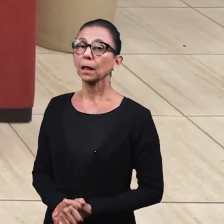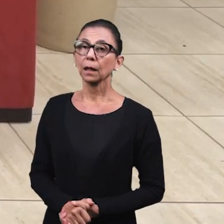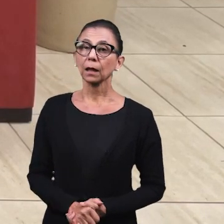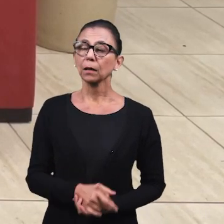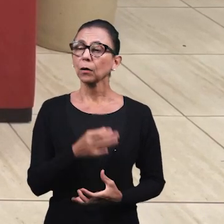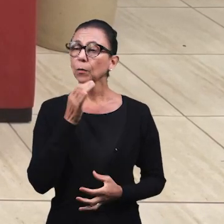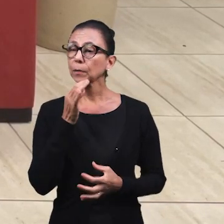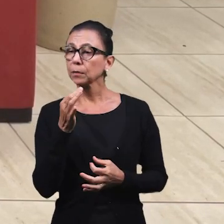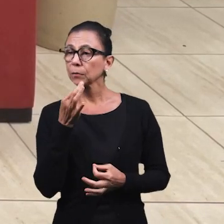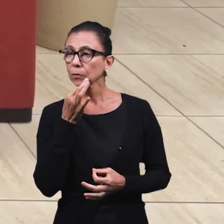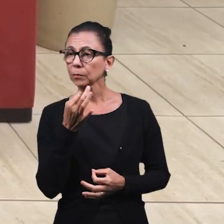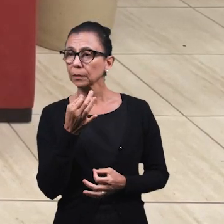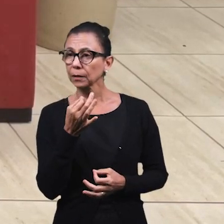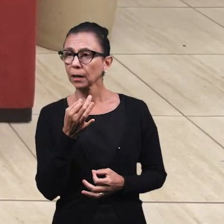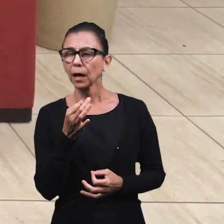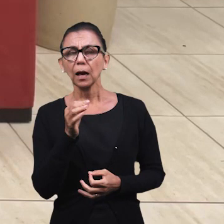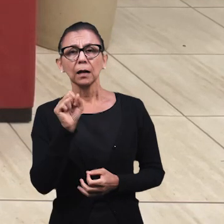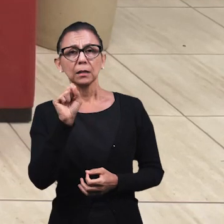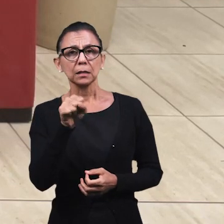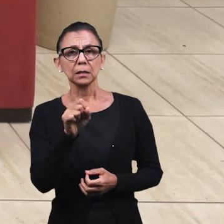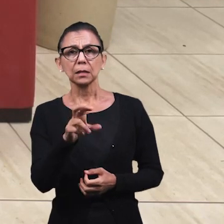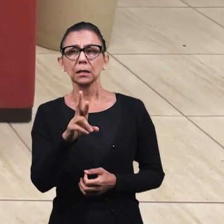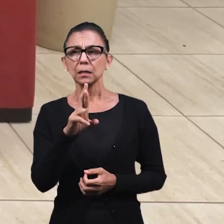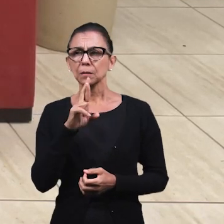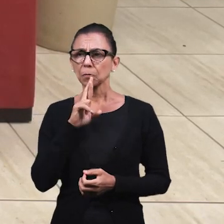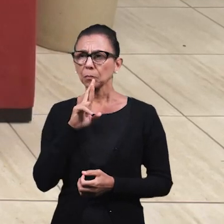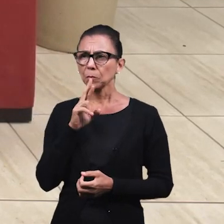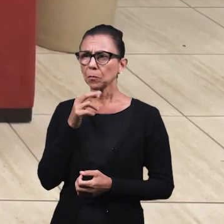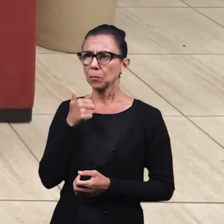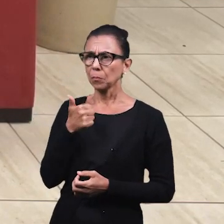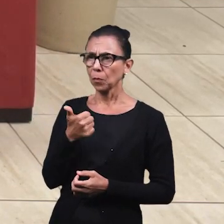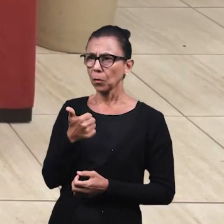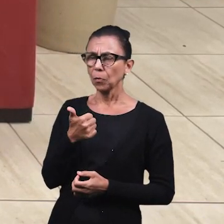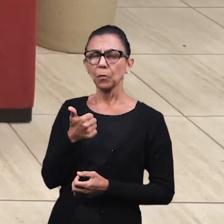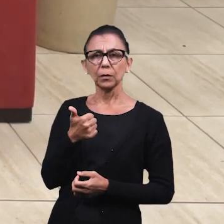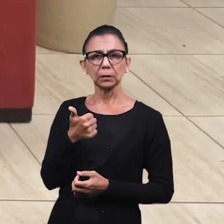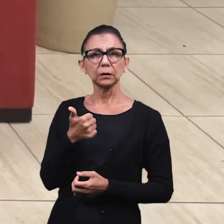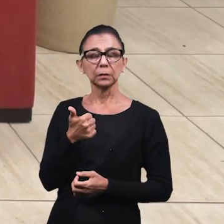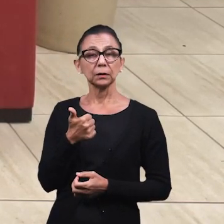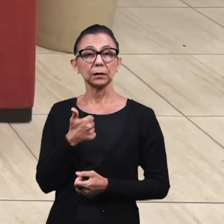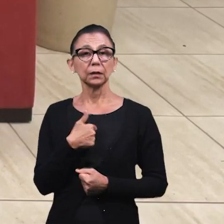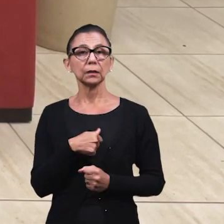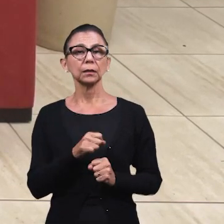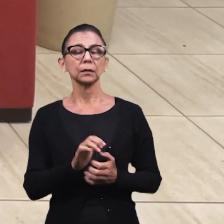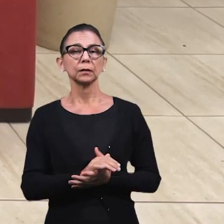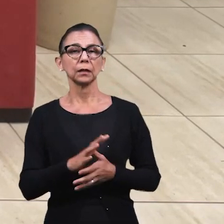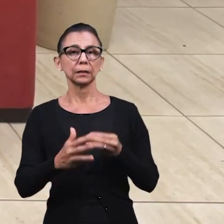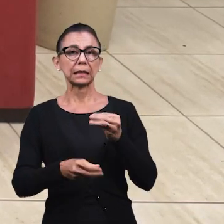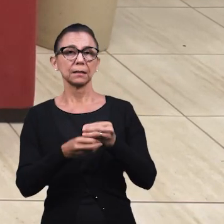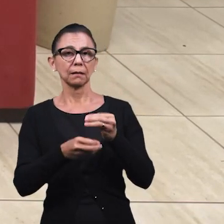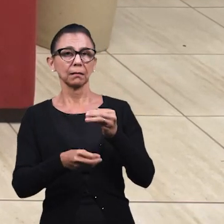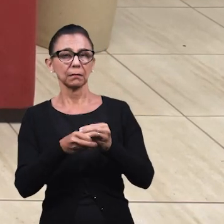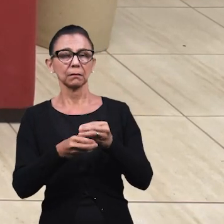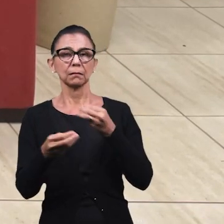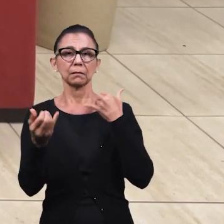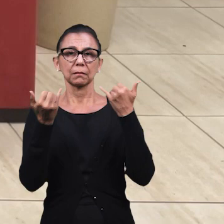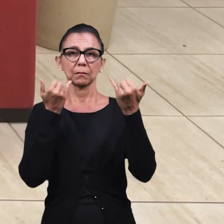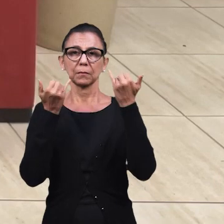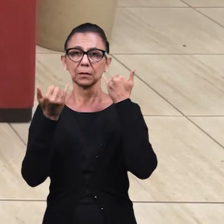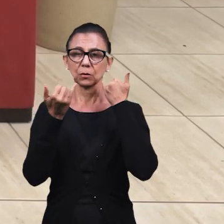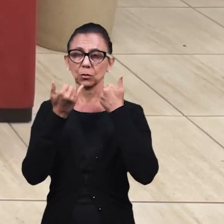essa resposta? Sim, pastor, nossa irmã ela respondeu muito bem, mas até complementando, né, ajudando e adicionando